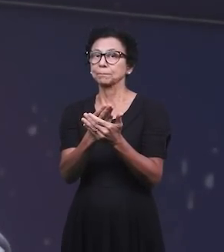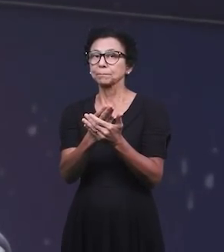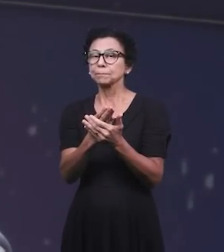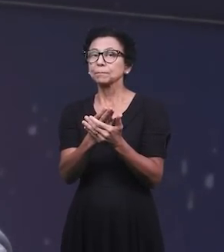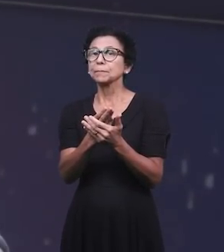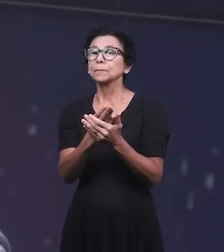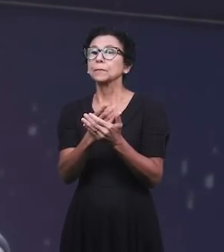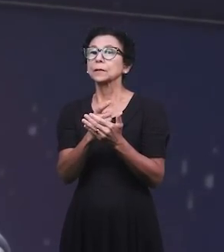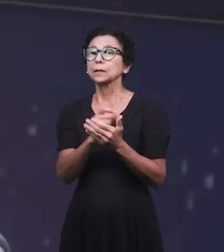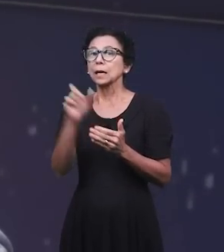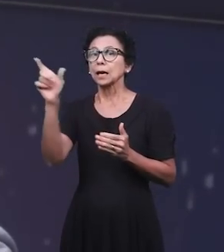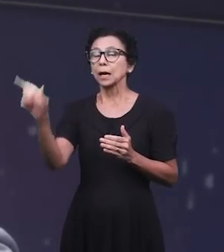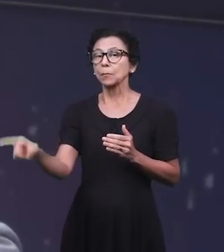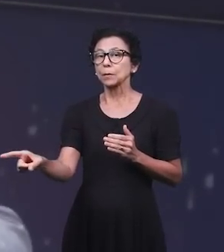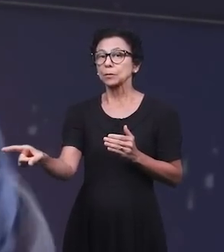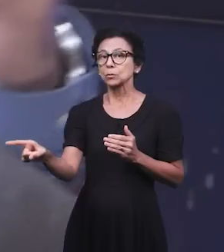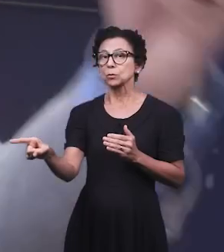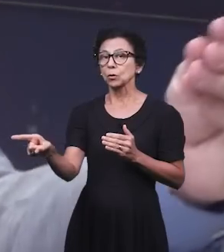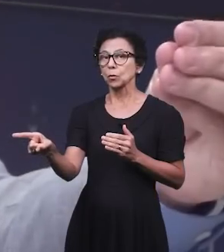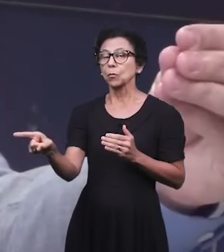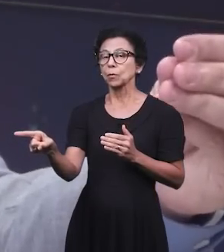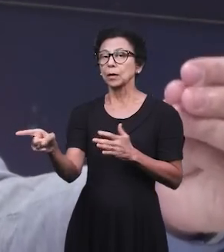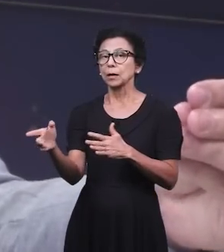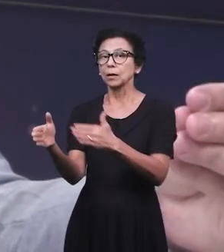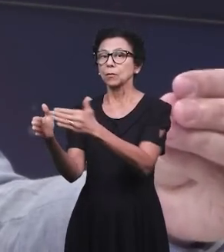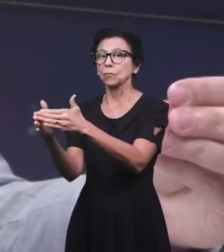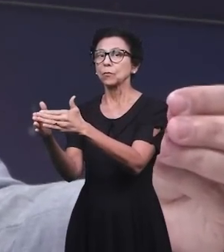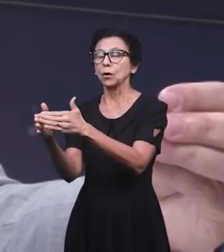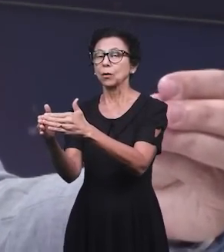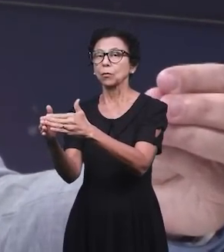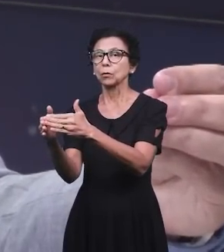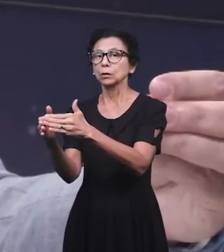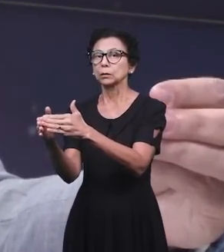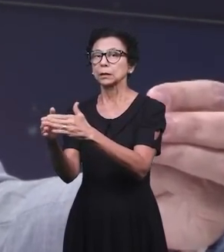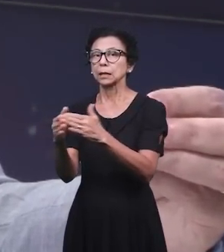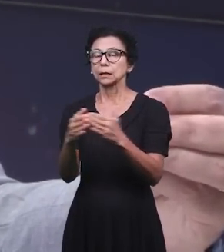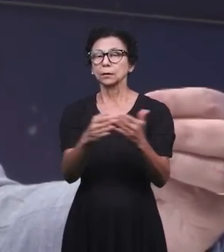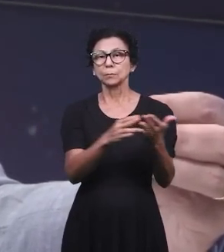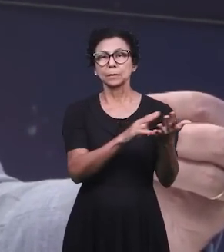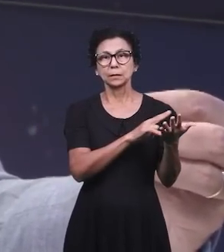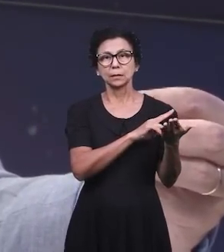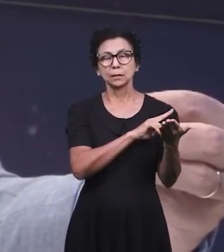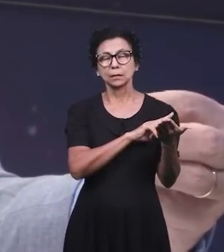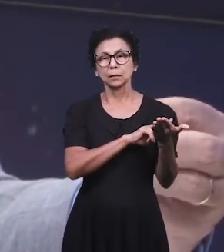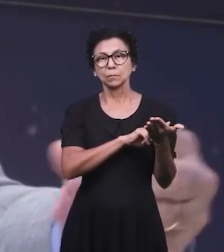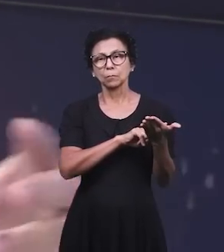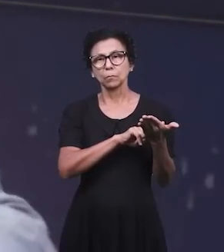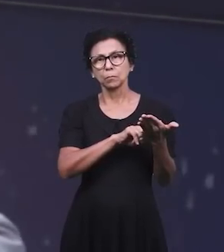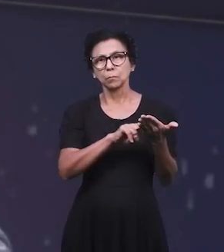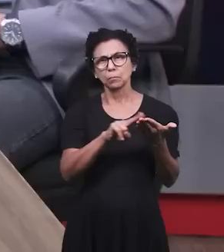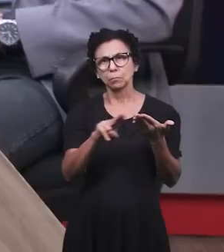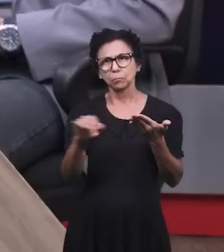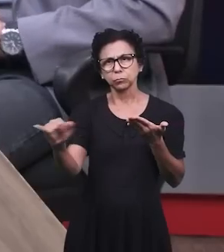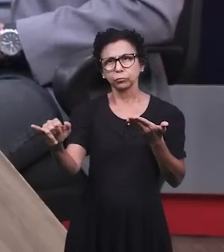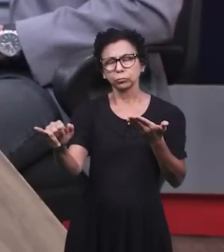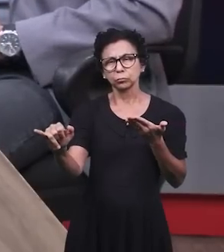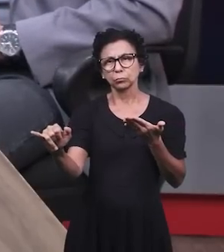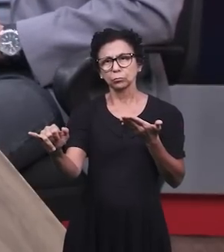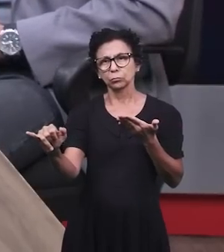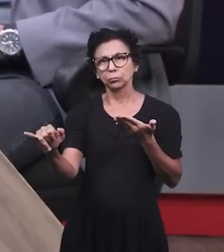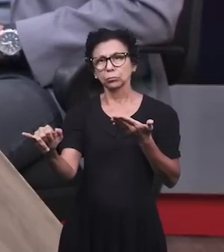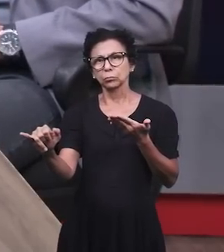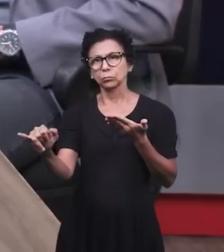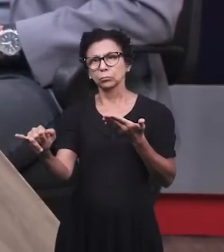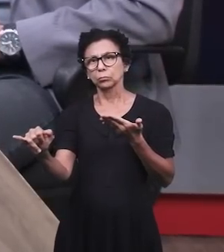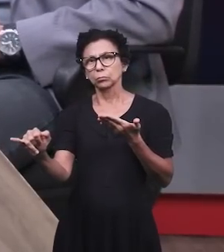chegar no alvo da mesma forma como ela saiu na origem. Ela precisa sair do emissor e chegar no receptor.